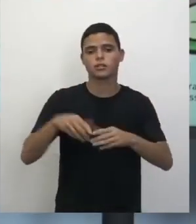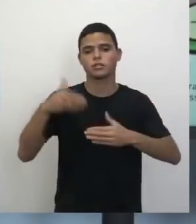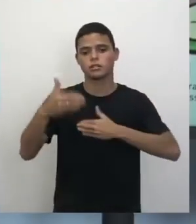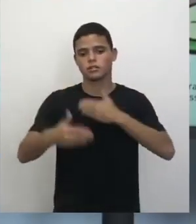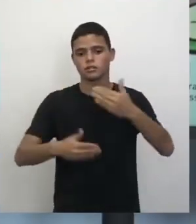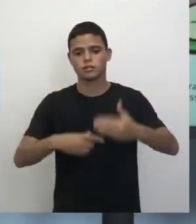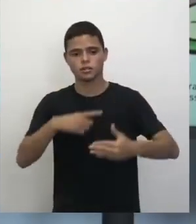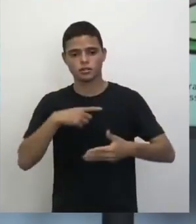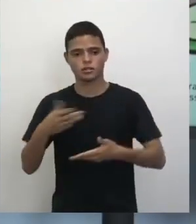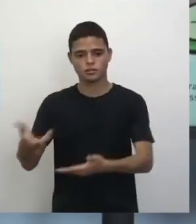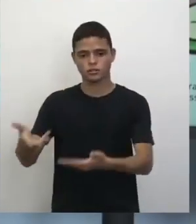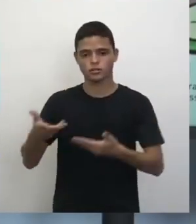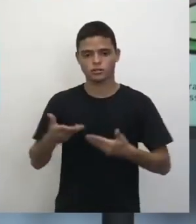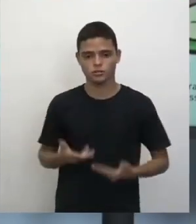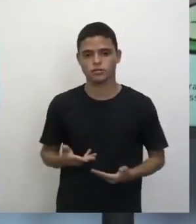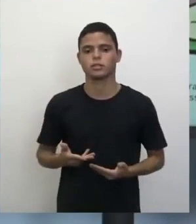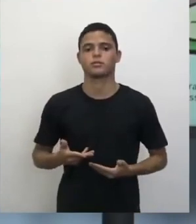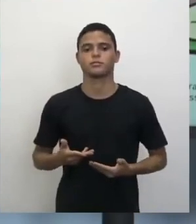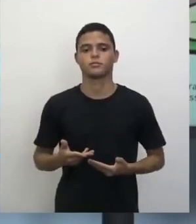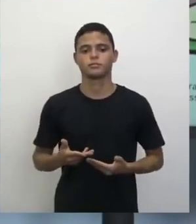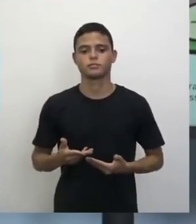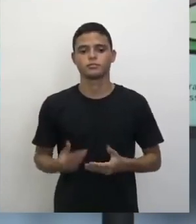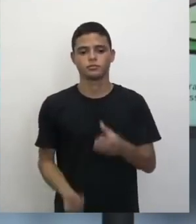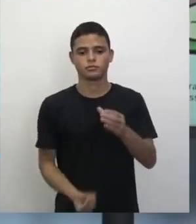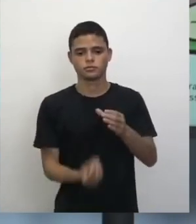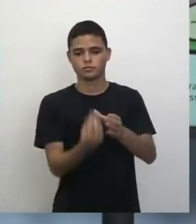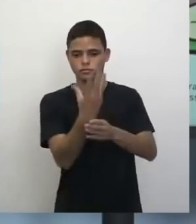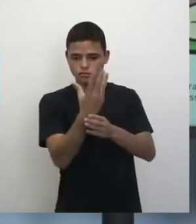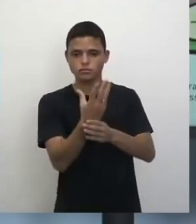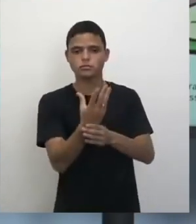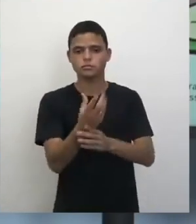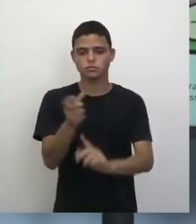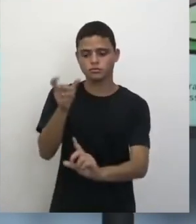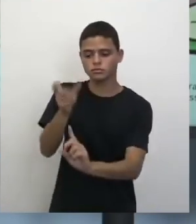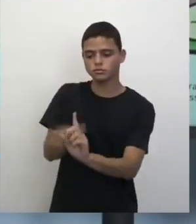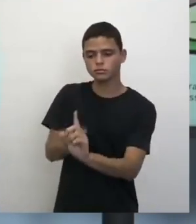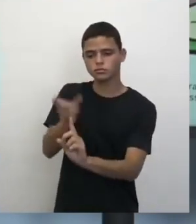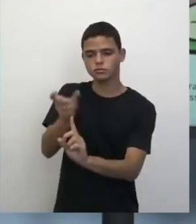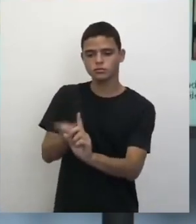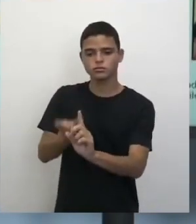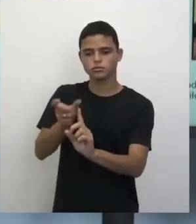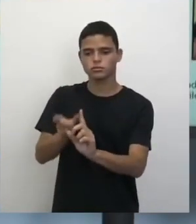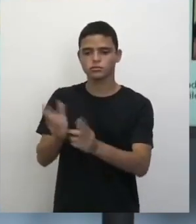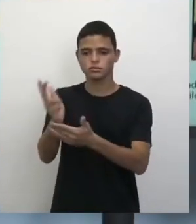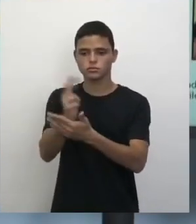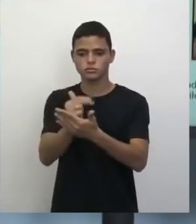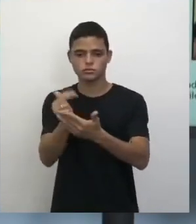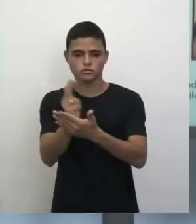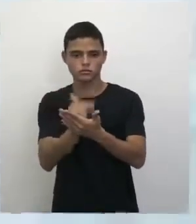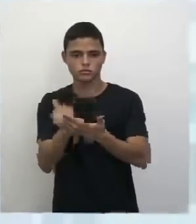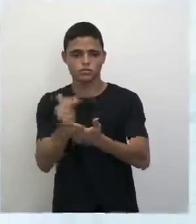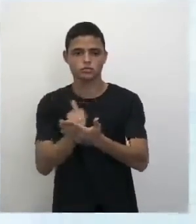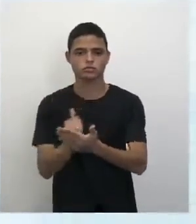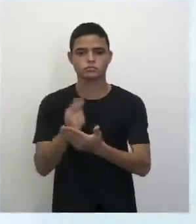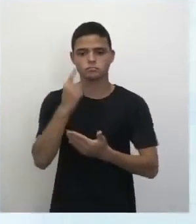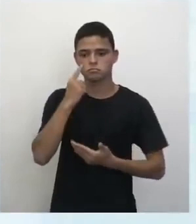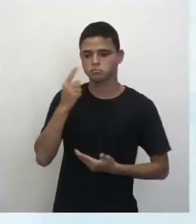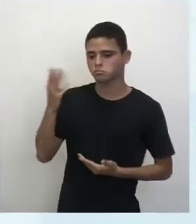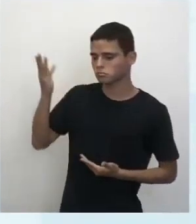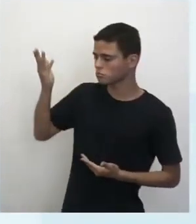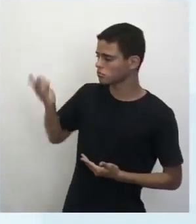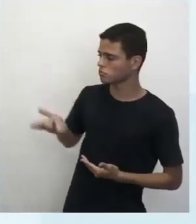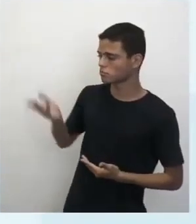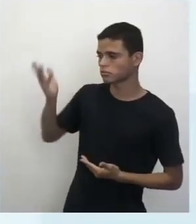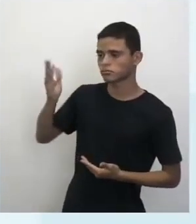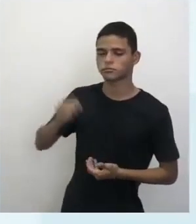aí um convidado que ele é o criador aí do personagem, ou da personagem que vai aparecer na tela para vocês. E nós já trabalhamos em